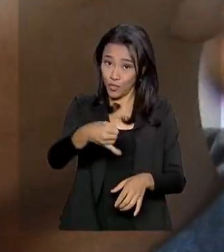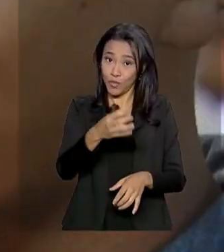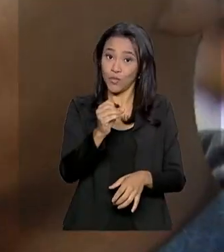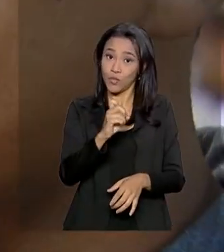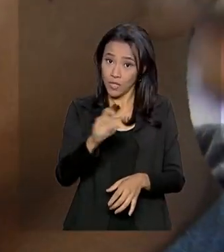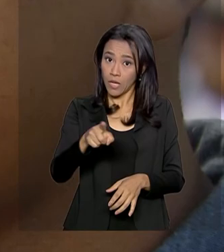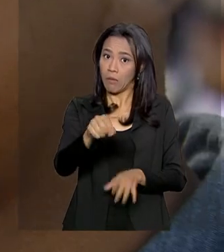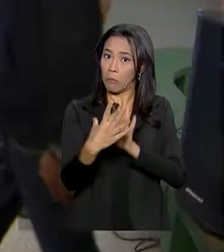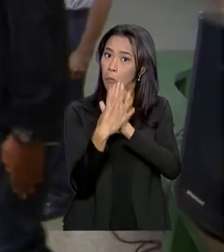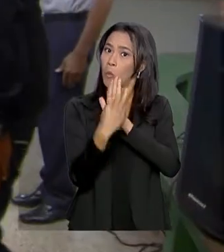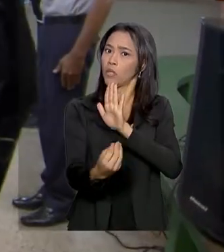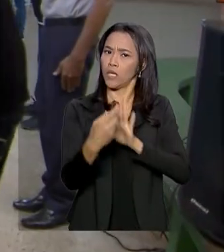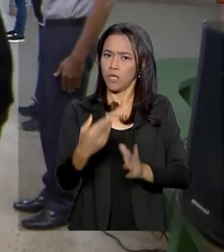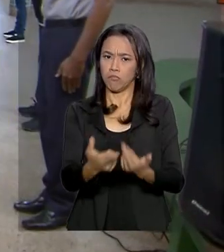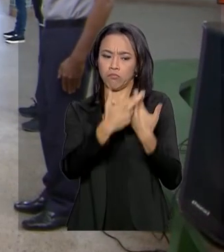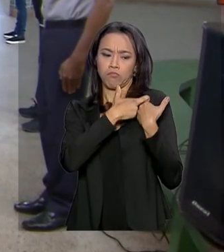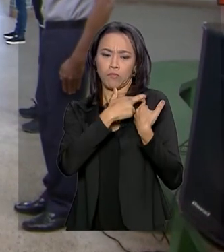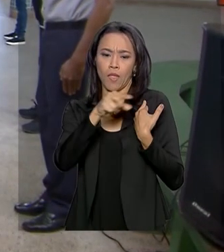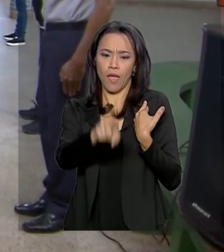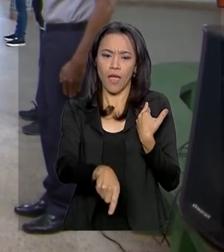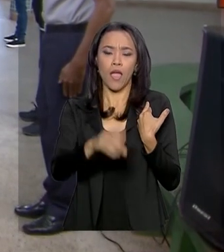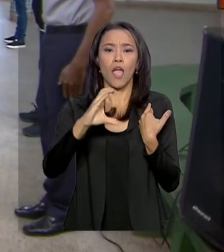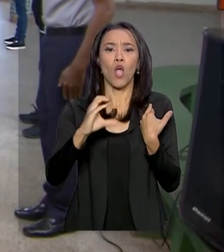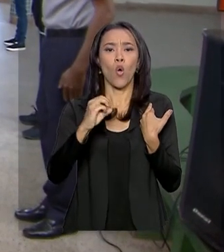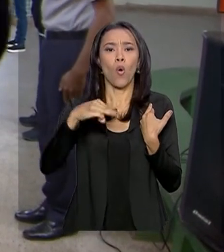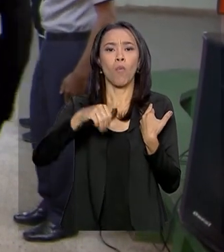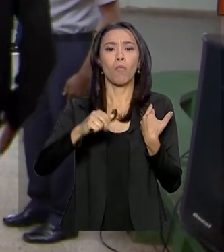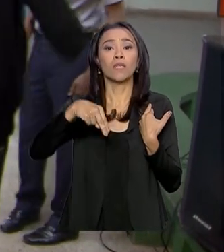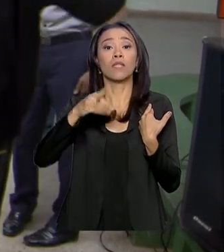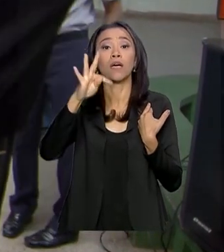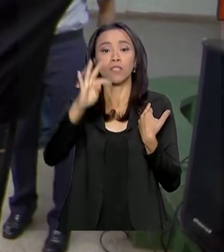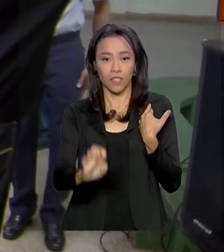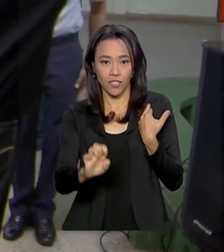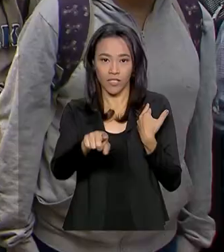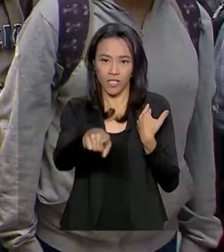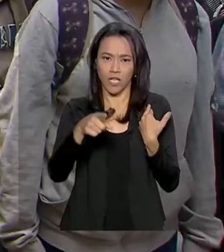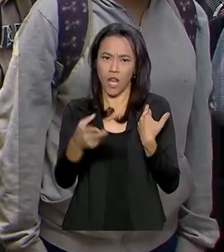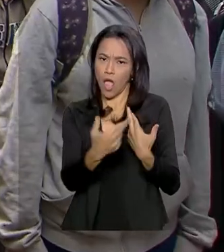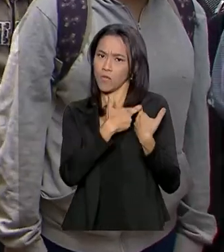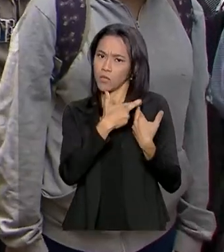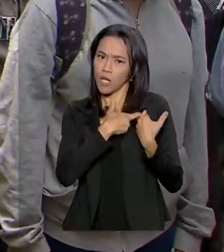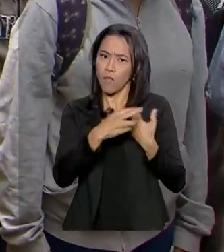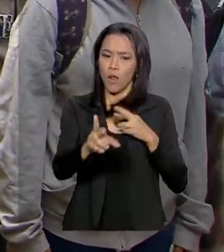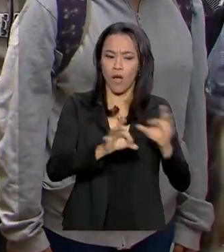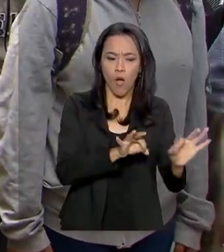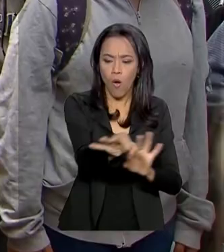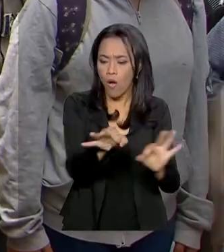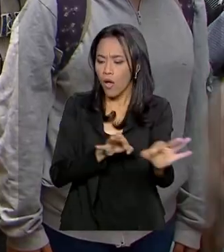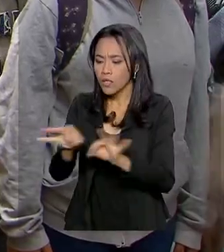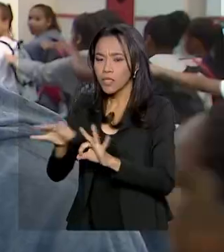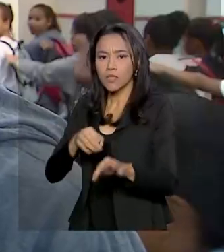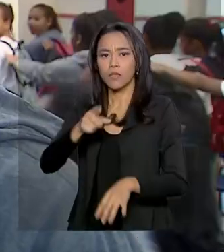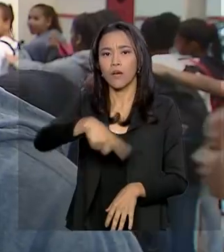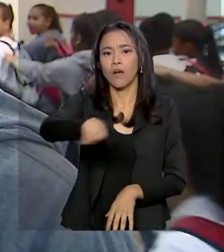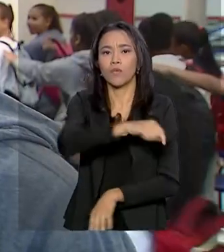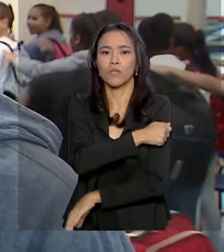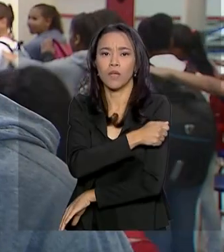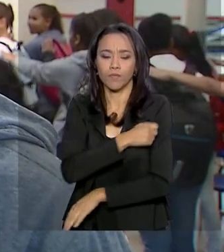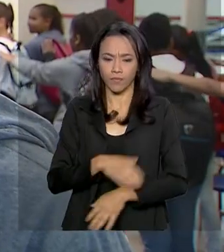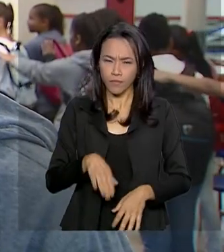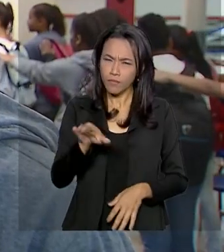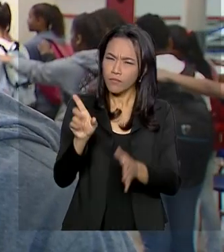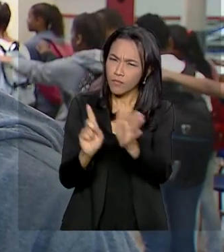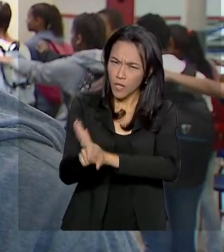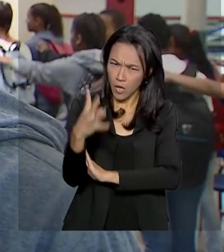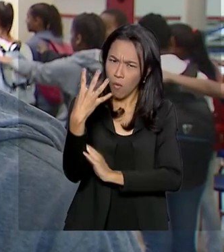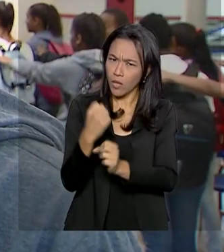função importante, ele é comandante do batalhão escolar e é responsável pela organização dos alunos. Você está aqui há quatro